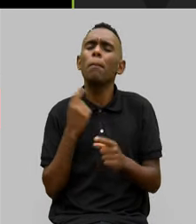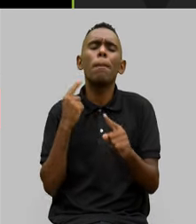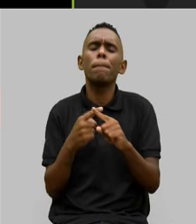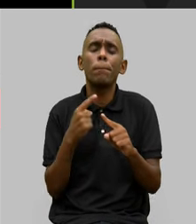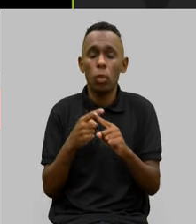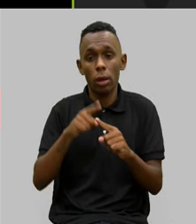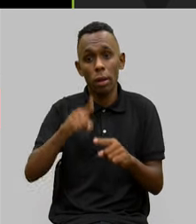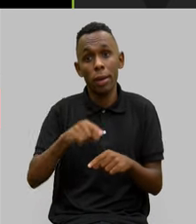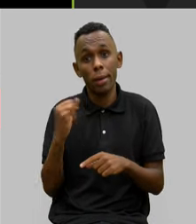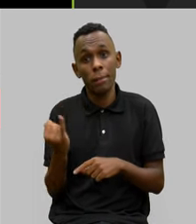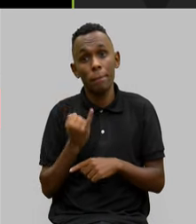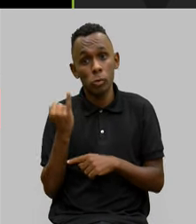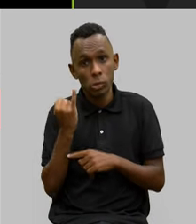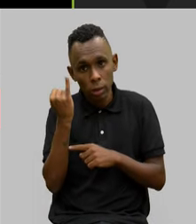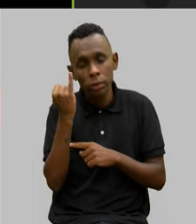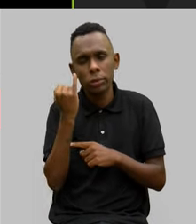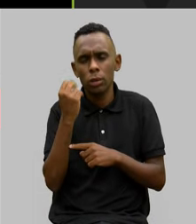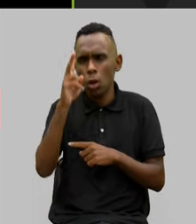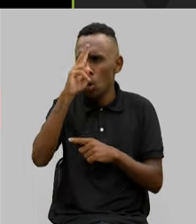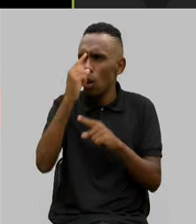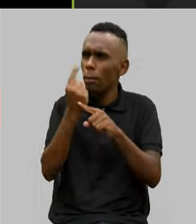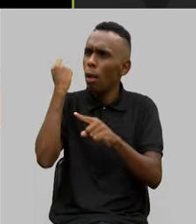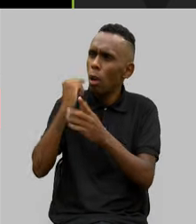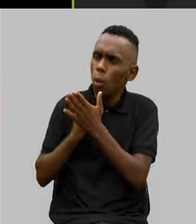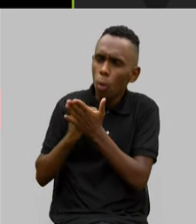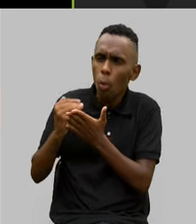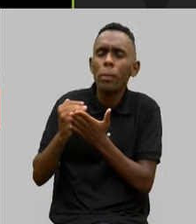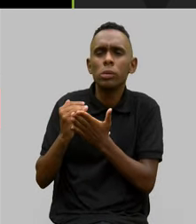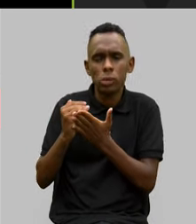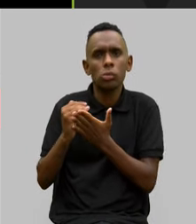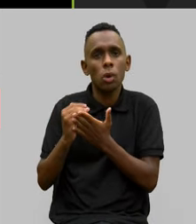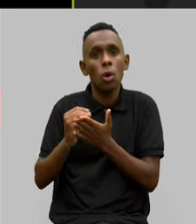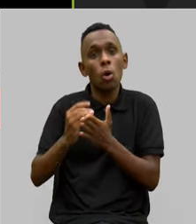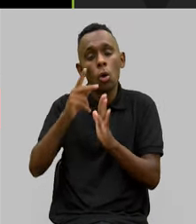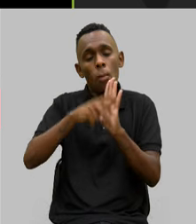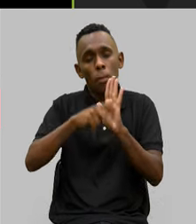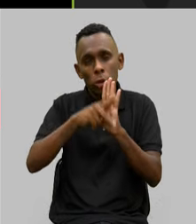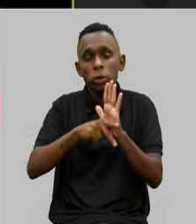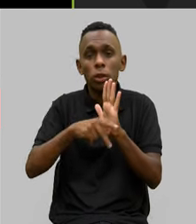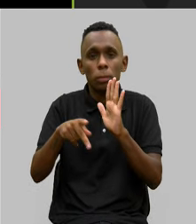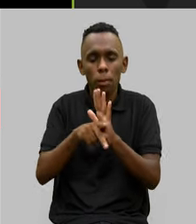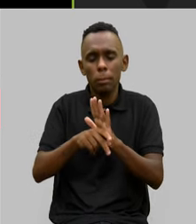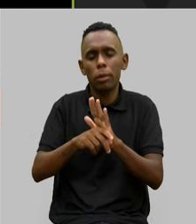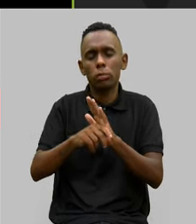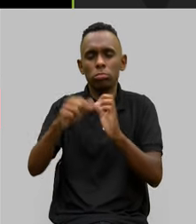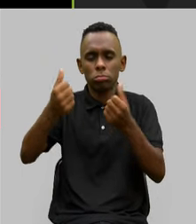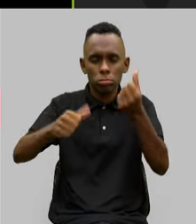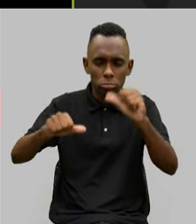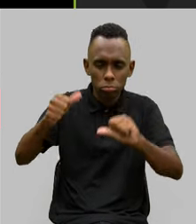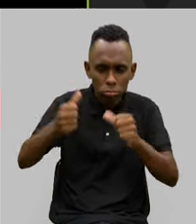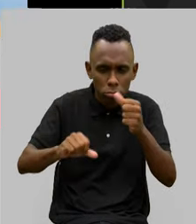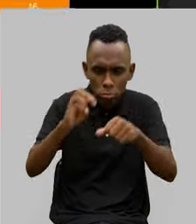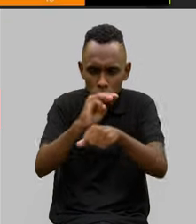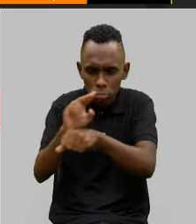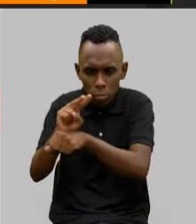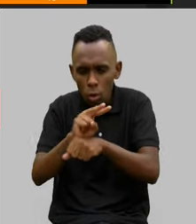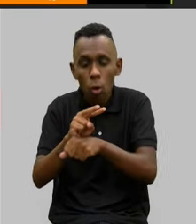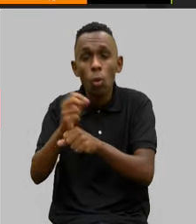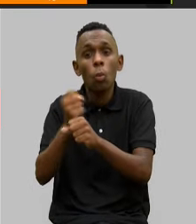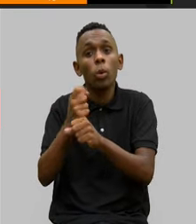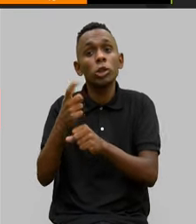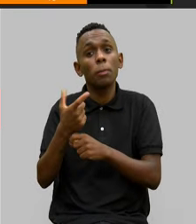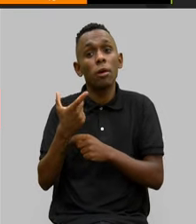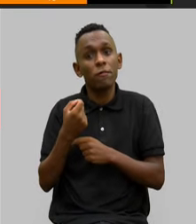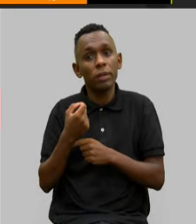é importante eu lembro bem no início quando a gente iniciou o programa de monitoramento lá em 2020 porque na verdade assim o programa de